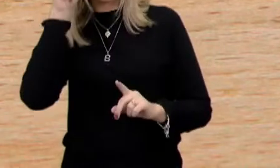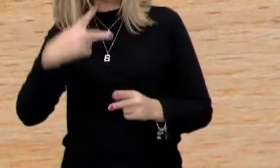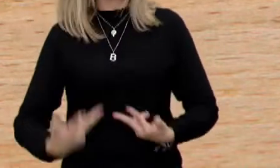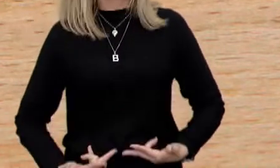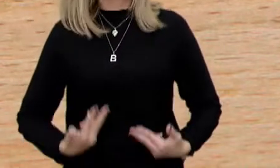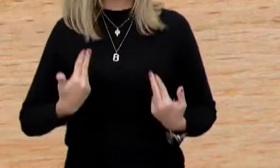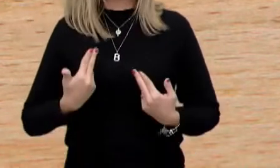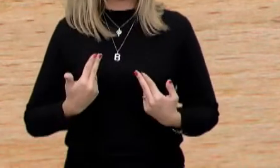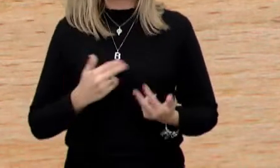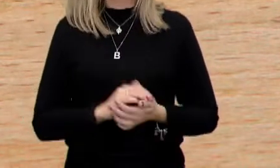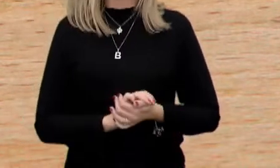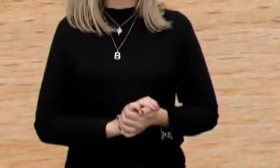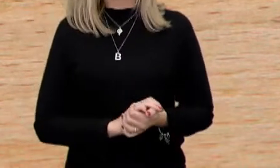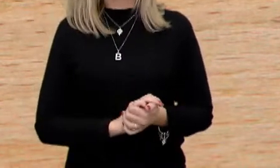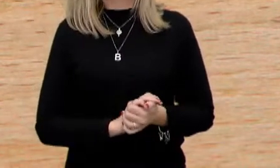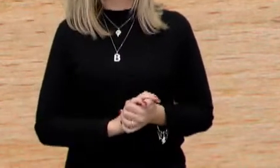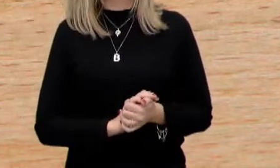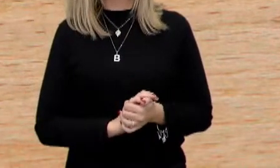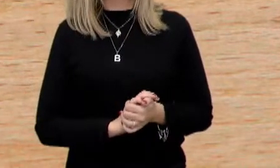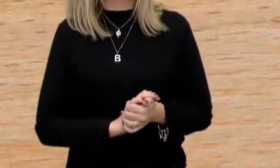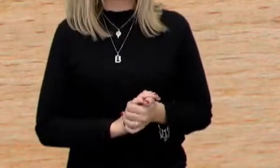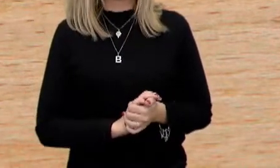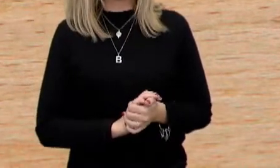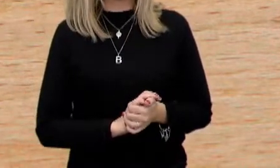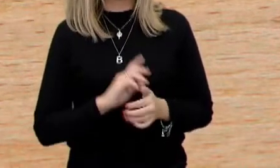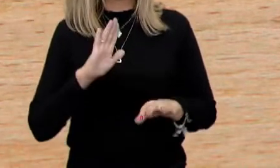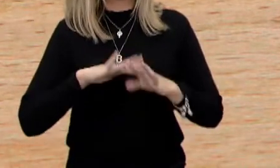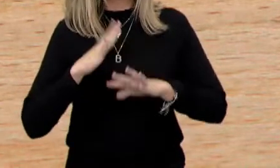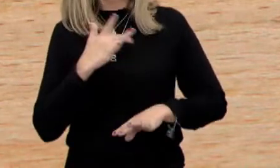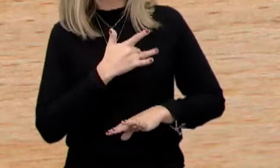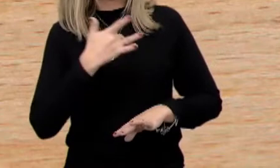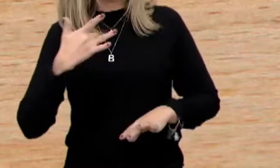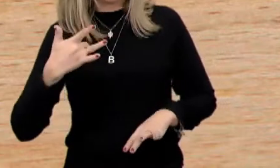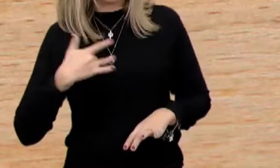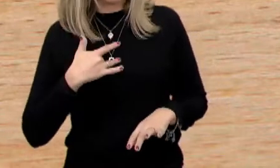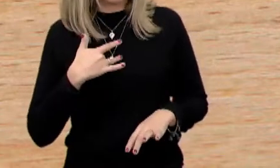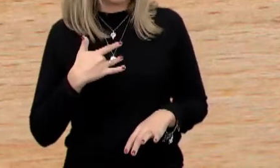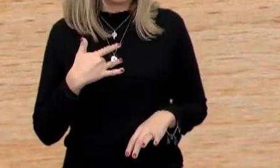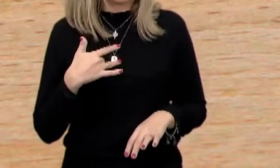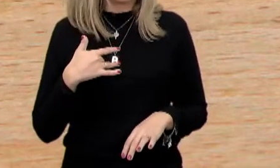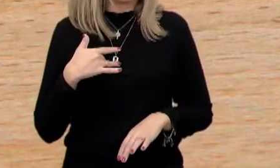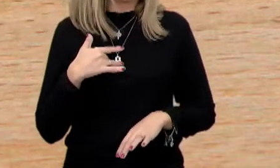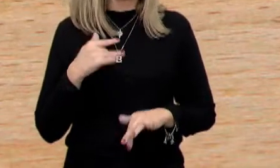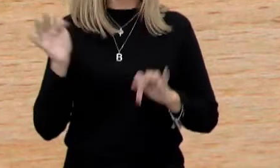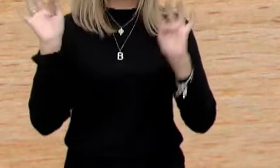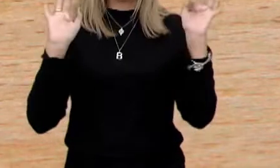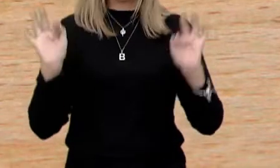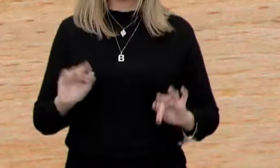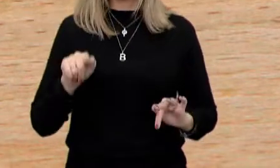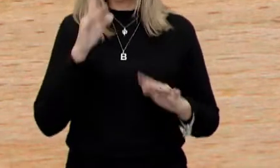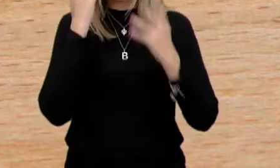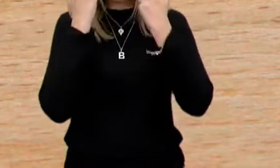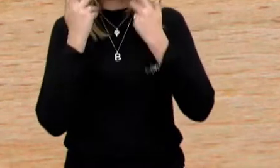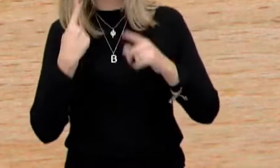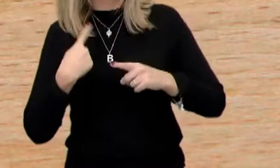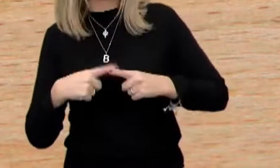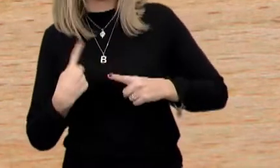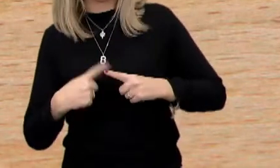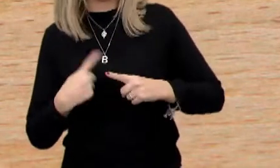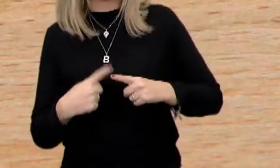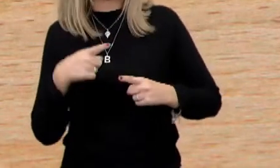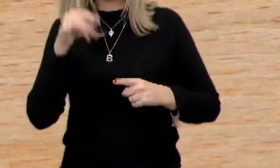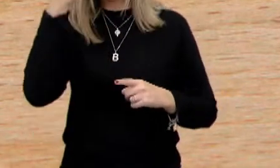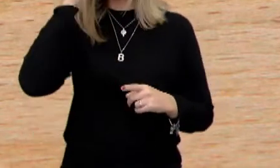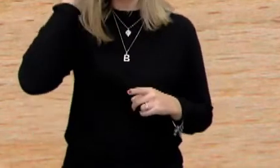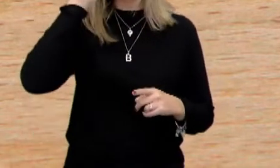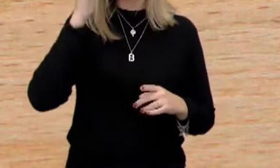adequação para a vida doméstica dele, então é mais saúde e felicidade para esse animal, porque ele evita uma